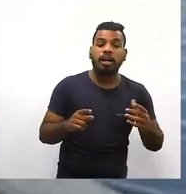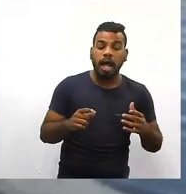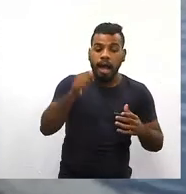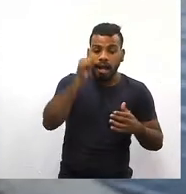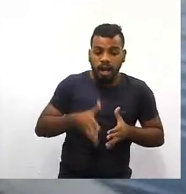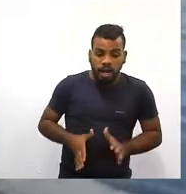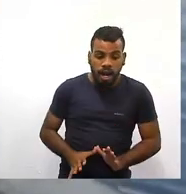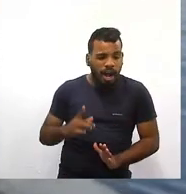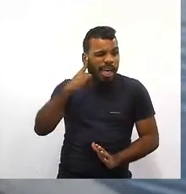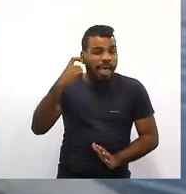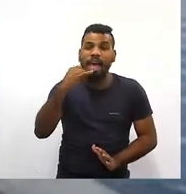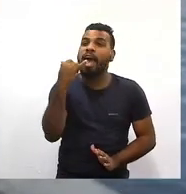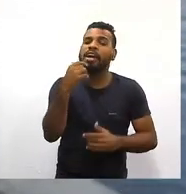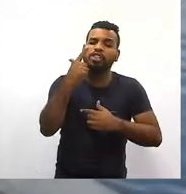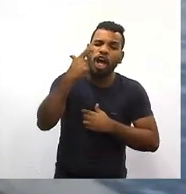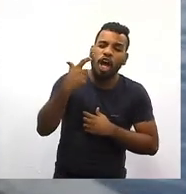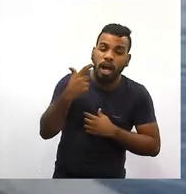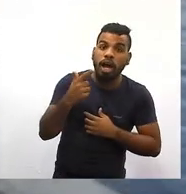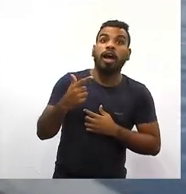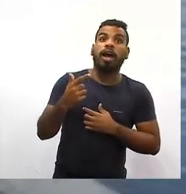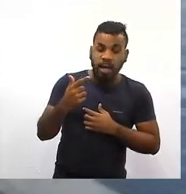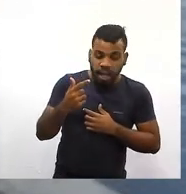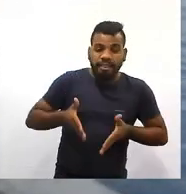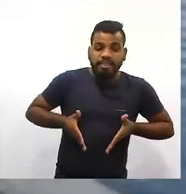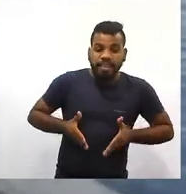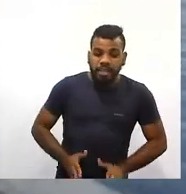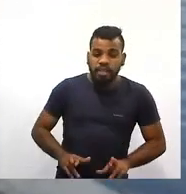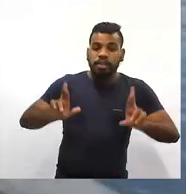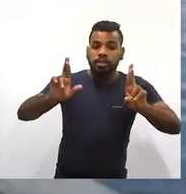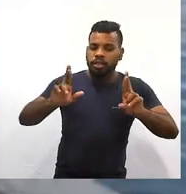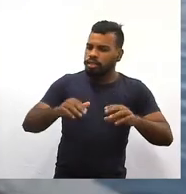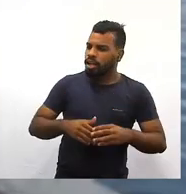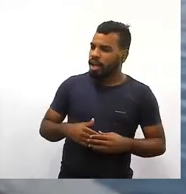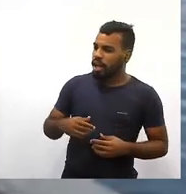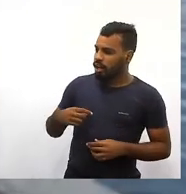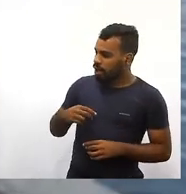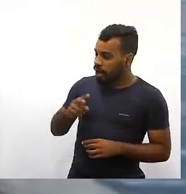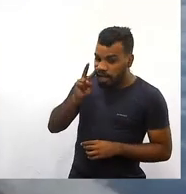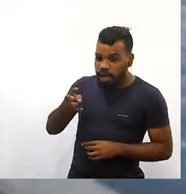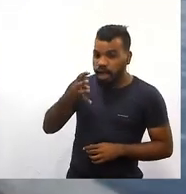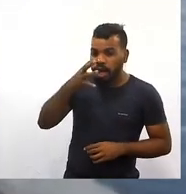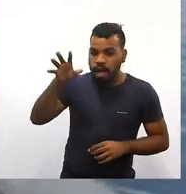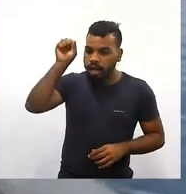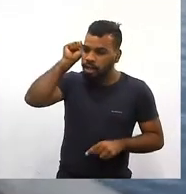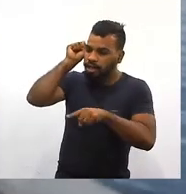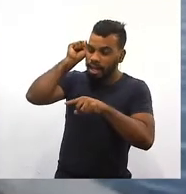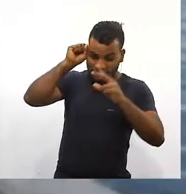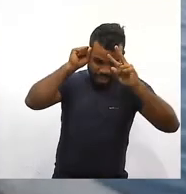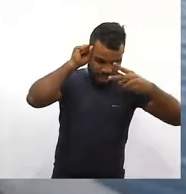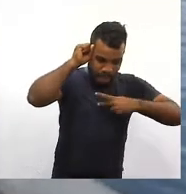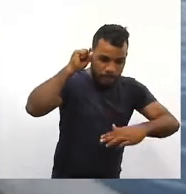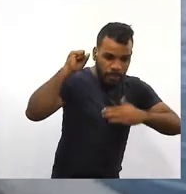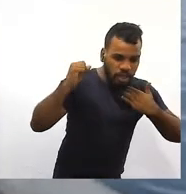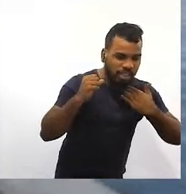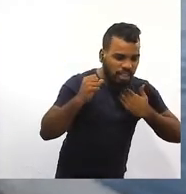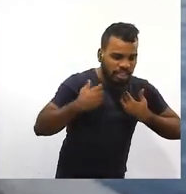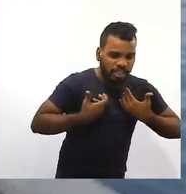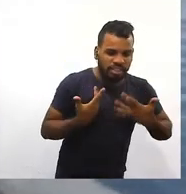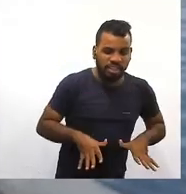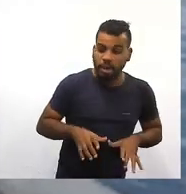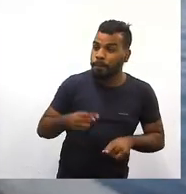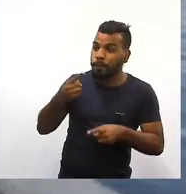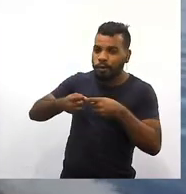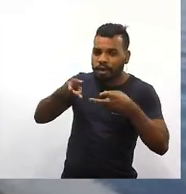nasce, nasce a esperança. Severino desiste de cometer suicídio, desiste de se matar,